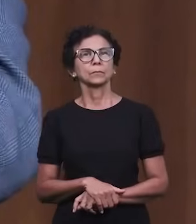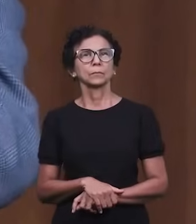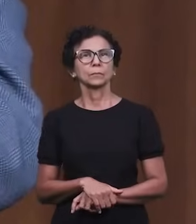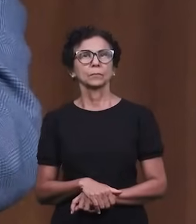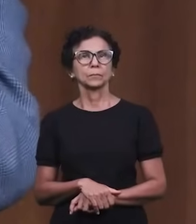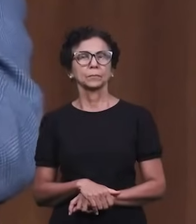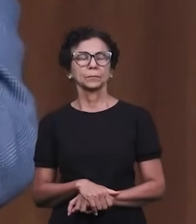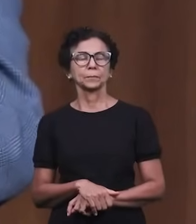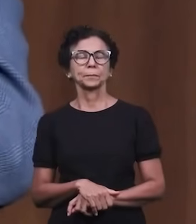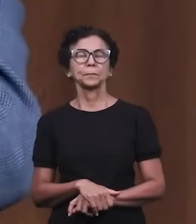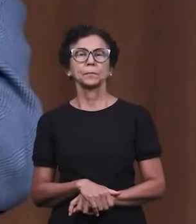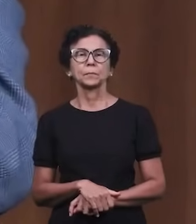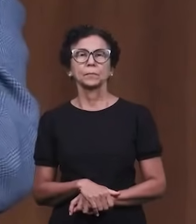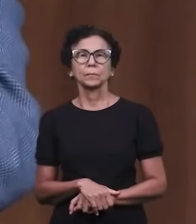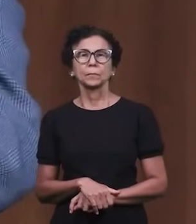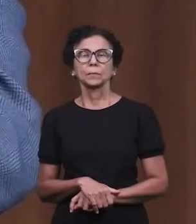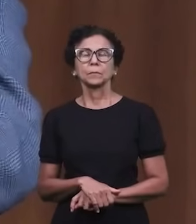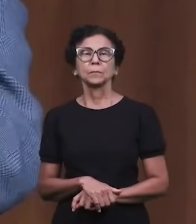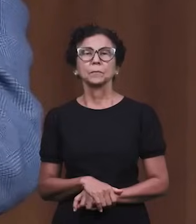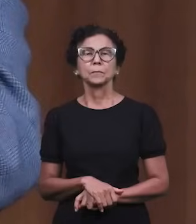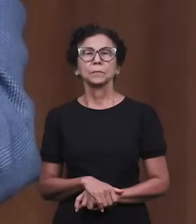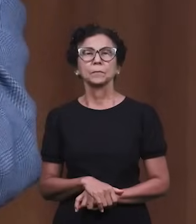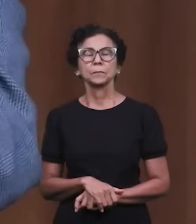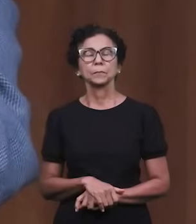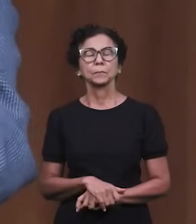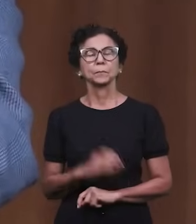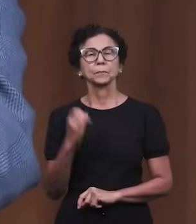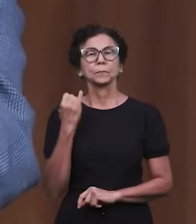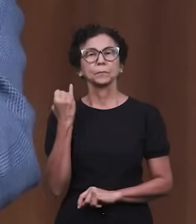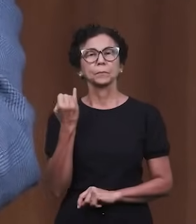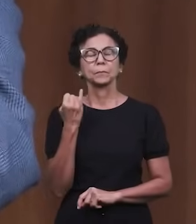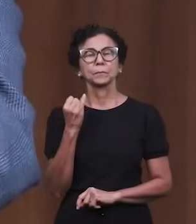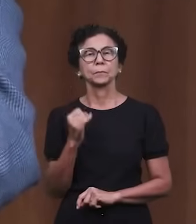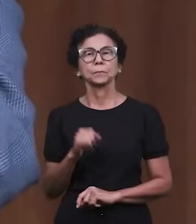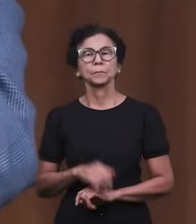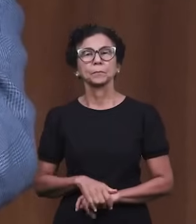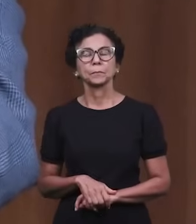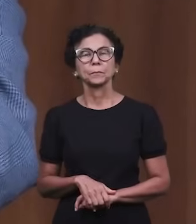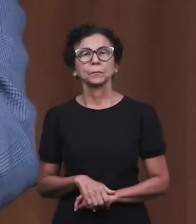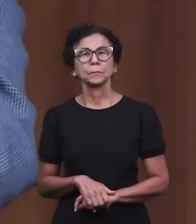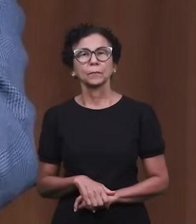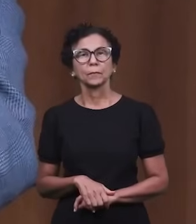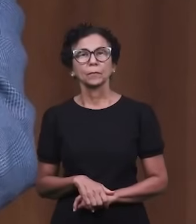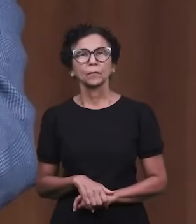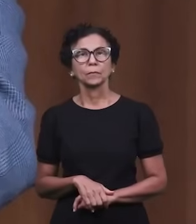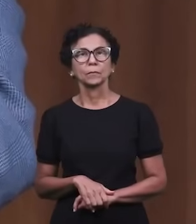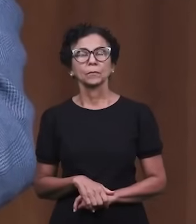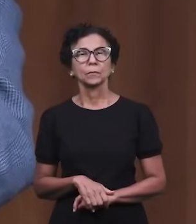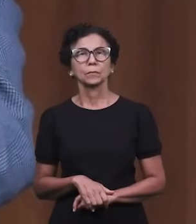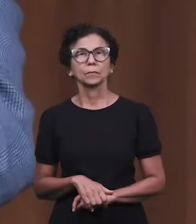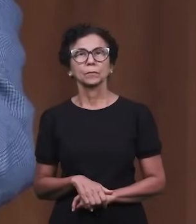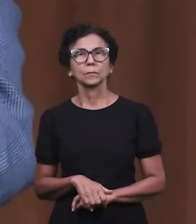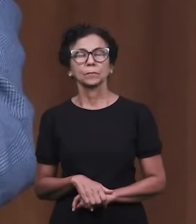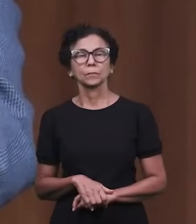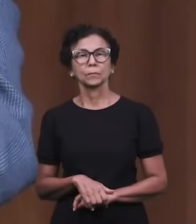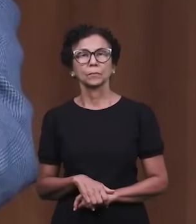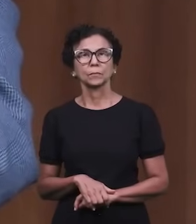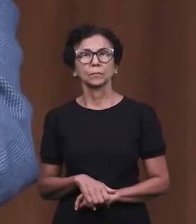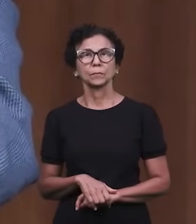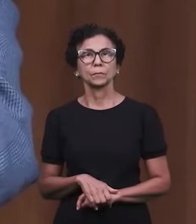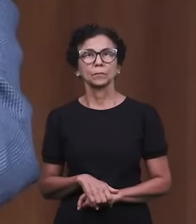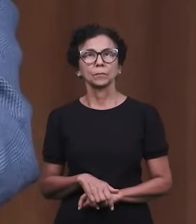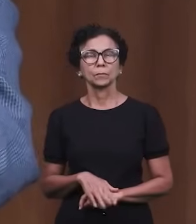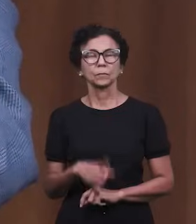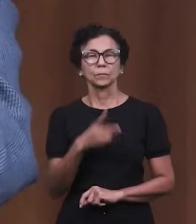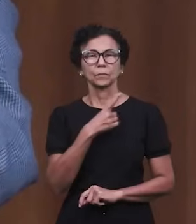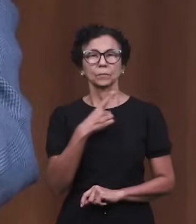pouquinho mas isso é importante. É muito comum, por exemplo, você chegar... Isso é um defeito que o diácono tem,